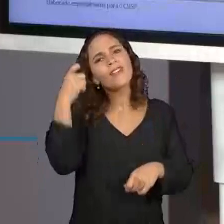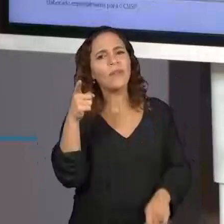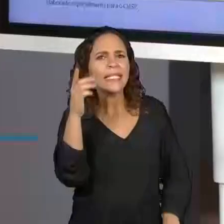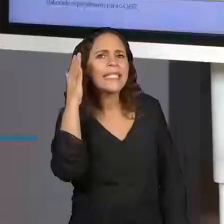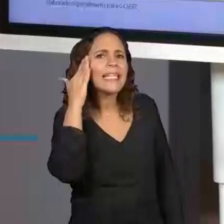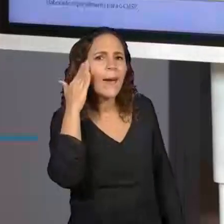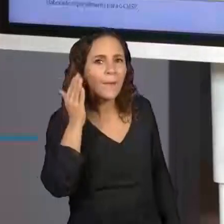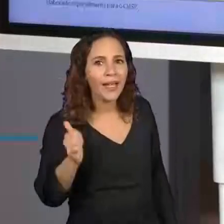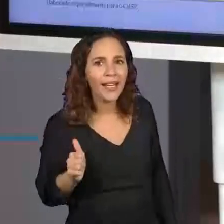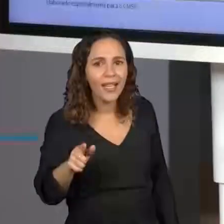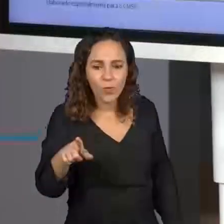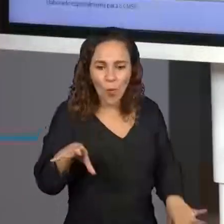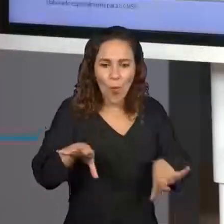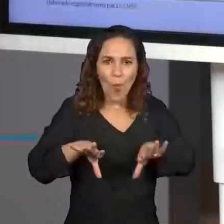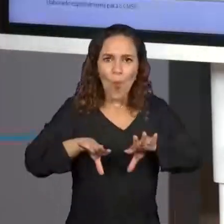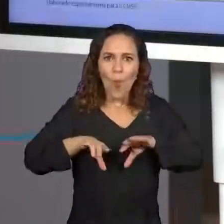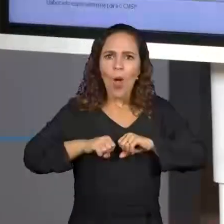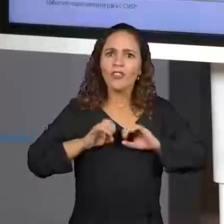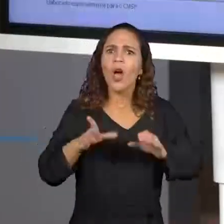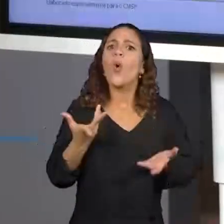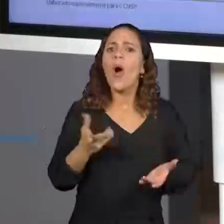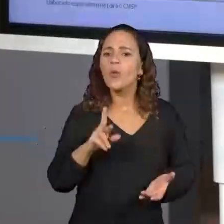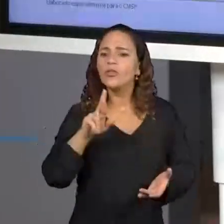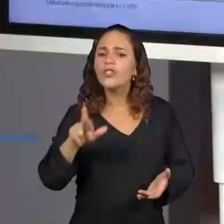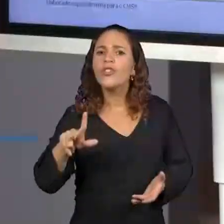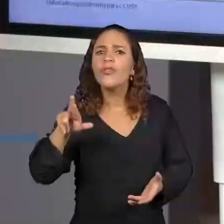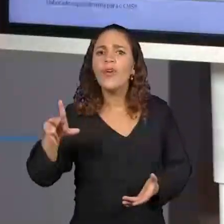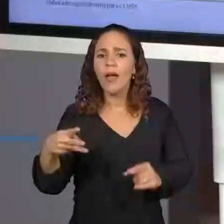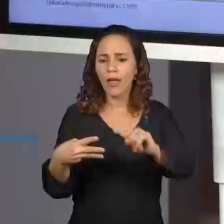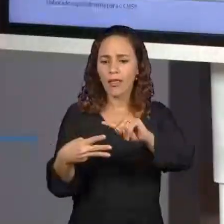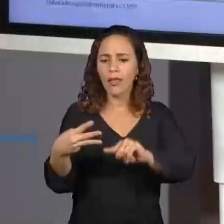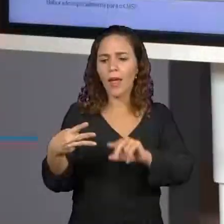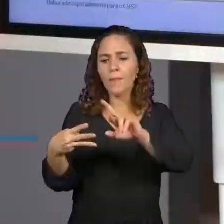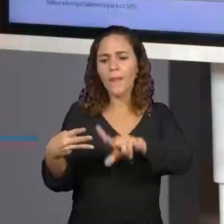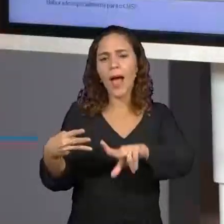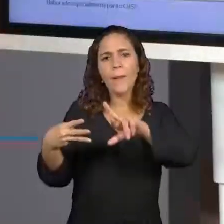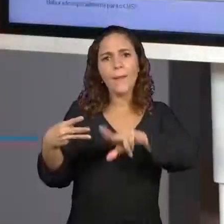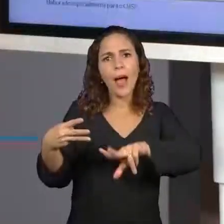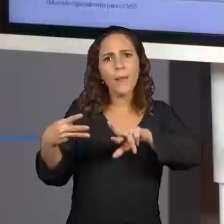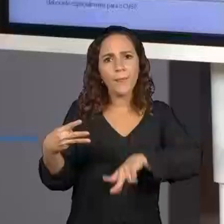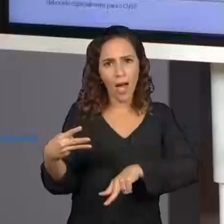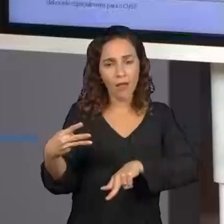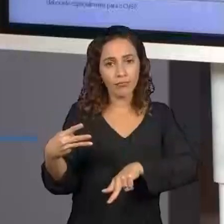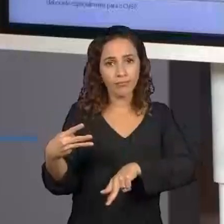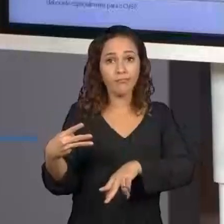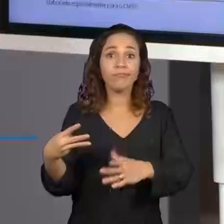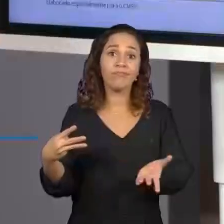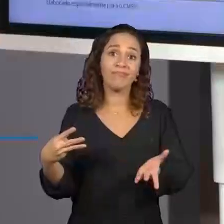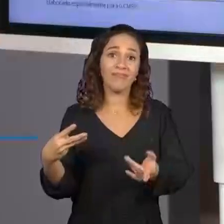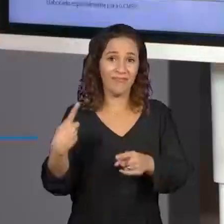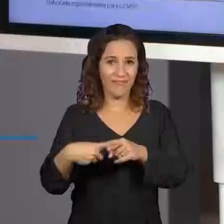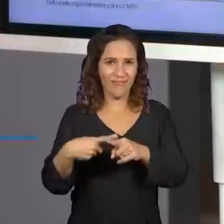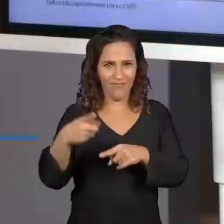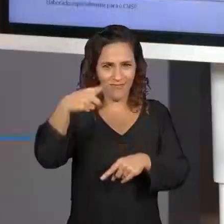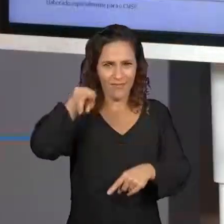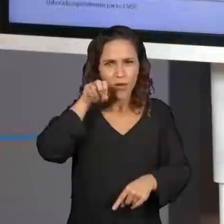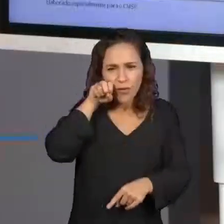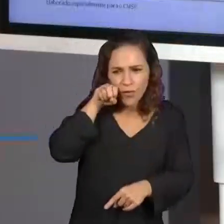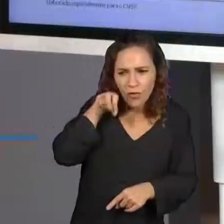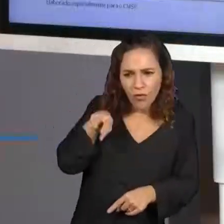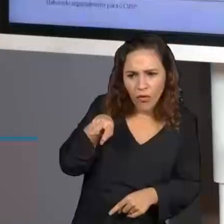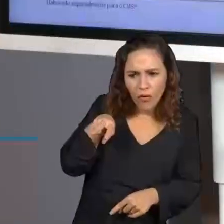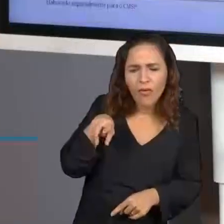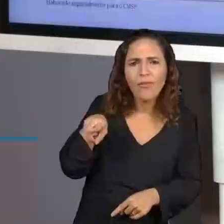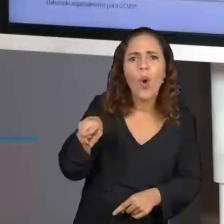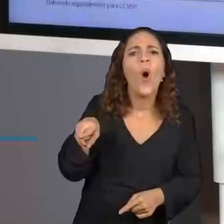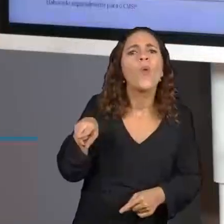você vai adquirir, quais diferenças tem entre esses animais, porque a gente, geralmente, quando vê algum deles, a gente